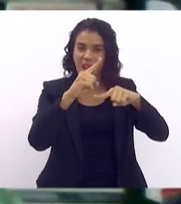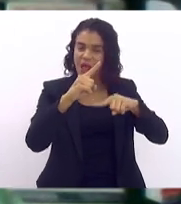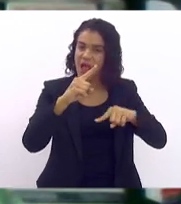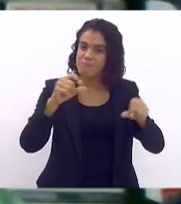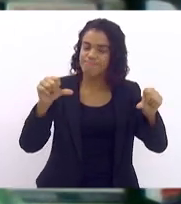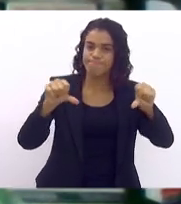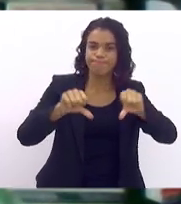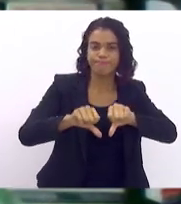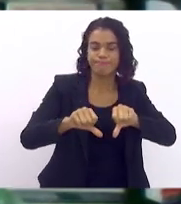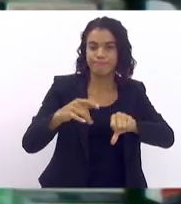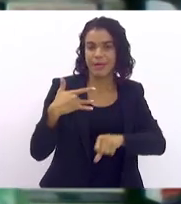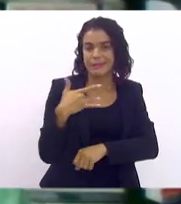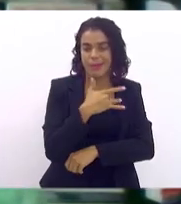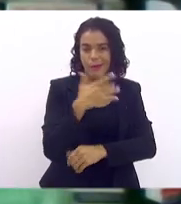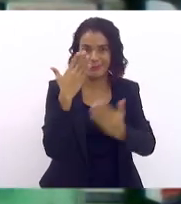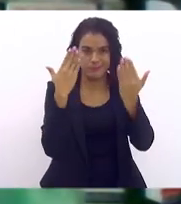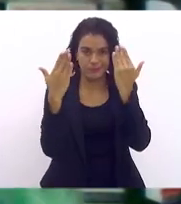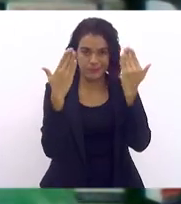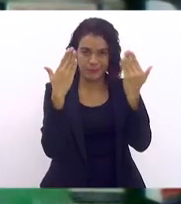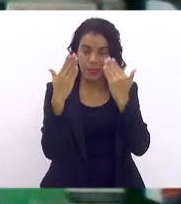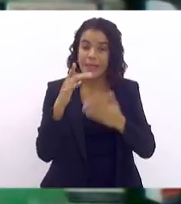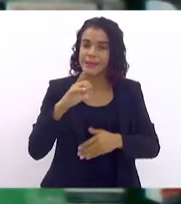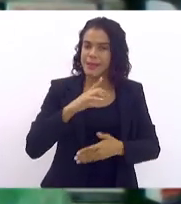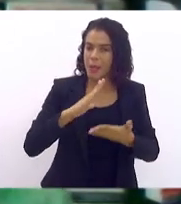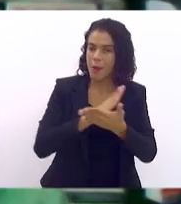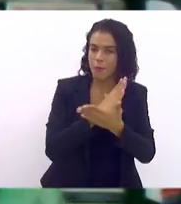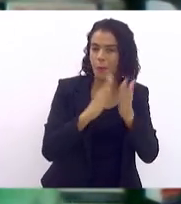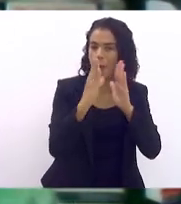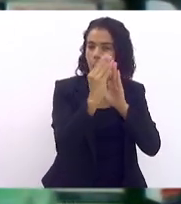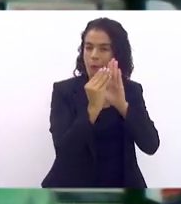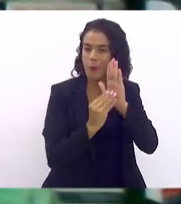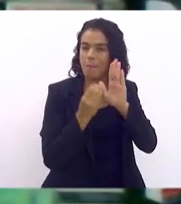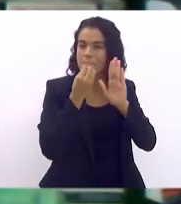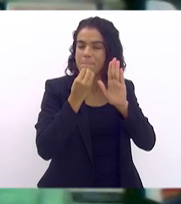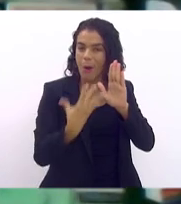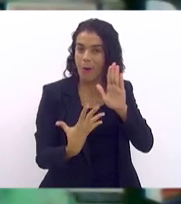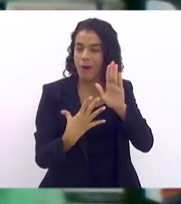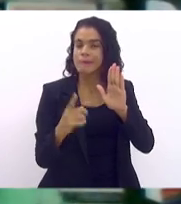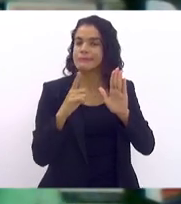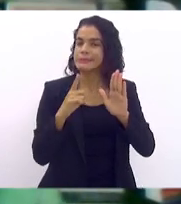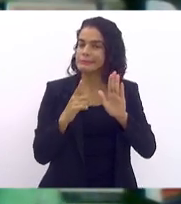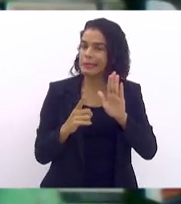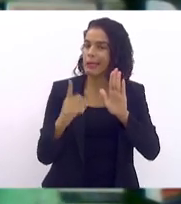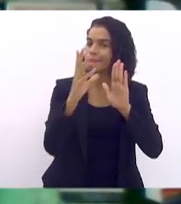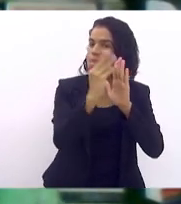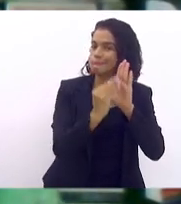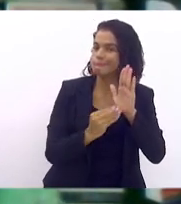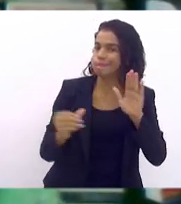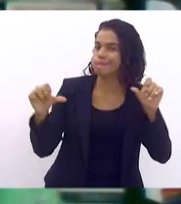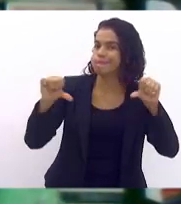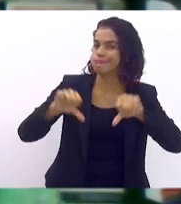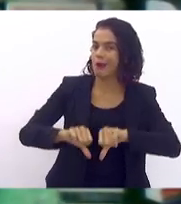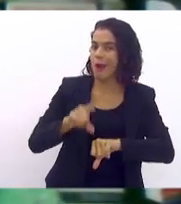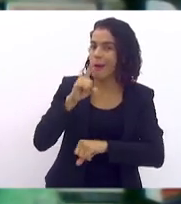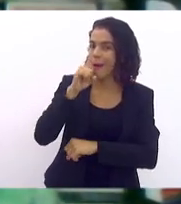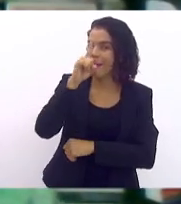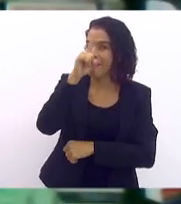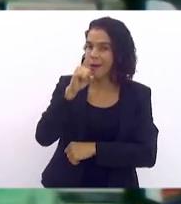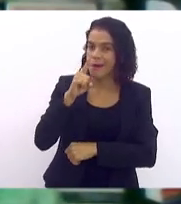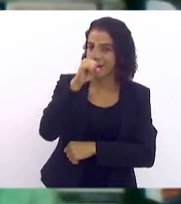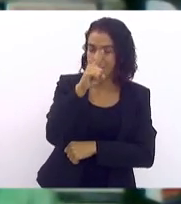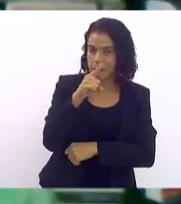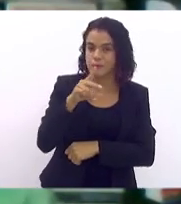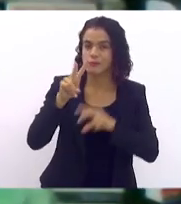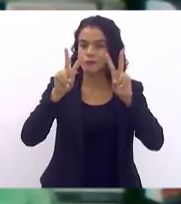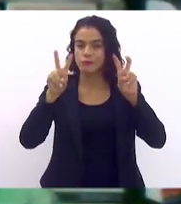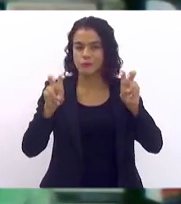insalubres, né? Tem coisas muito boas, mas tem um nível muito perigoso, né, dessa questão